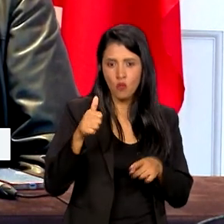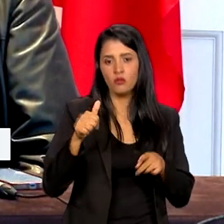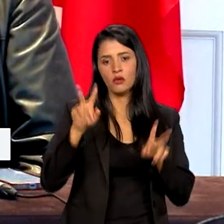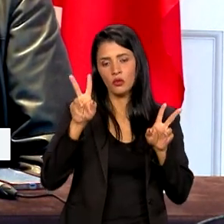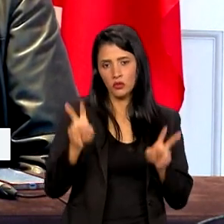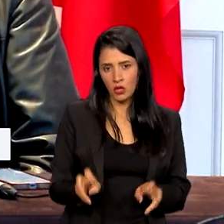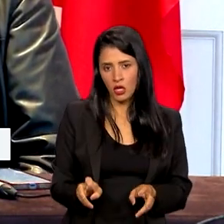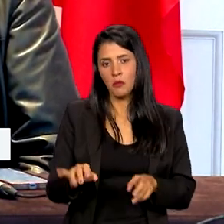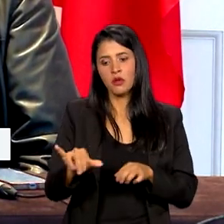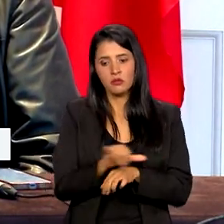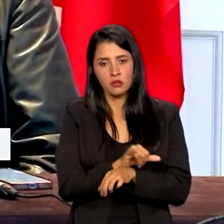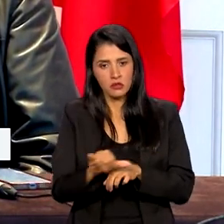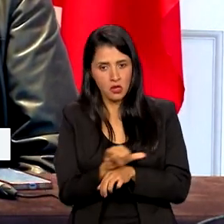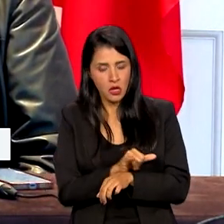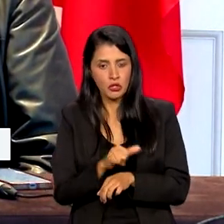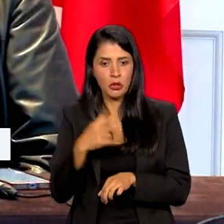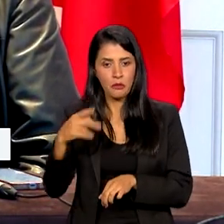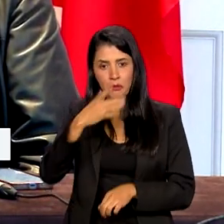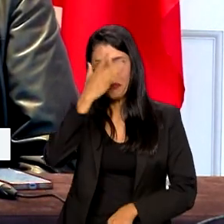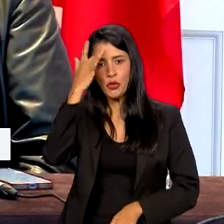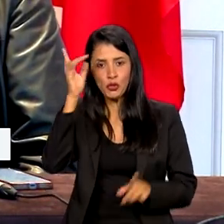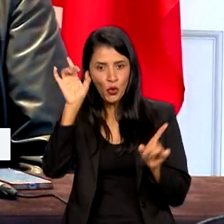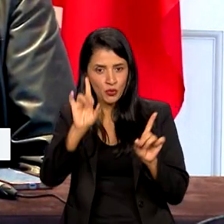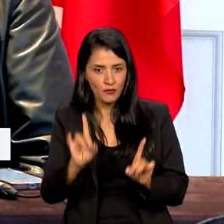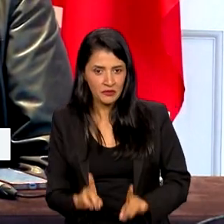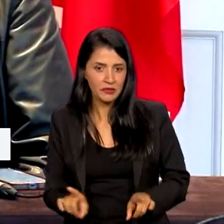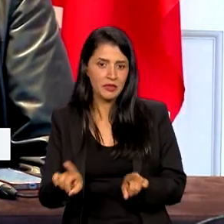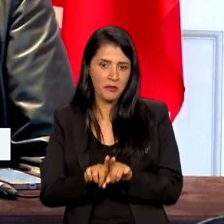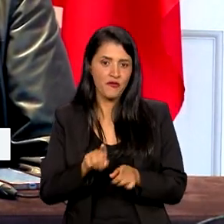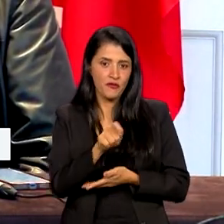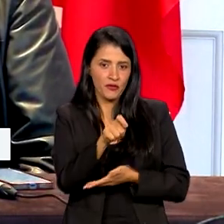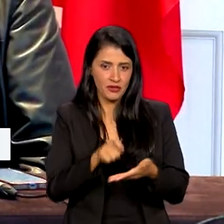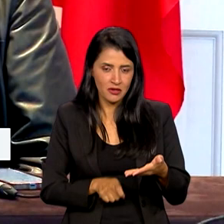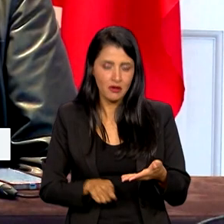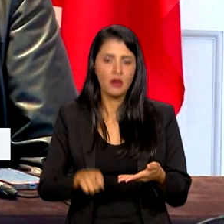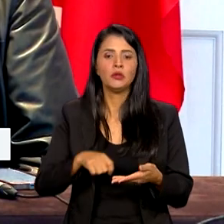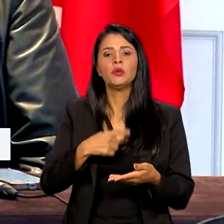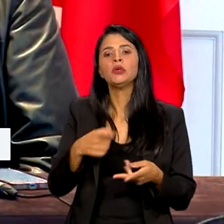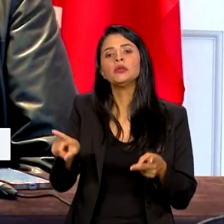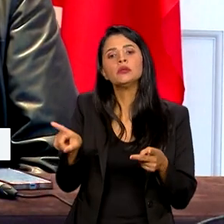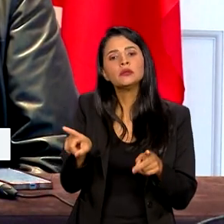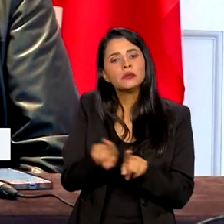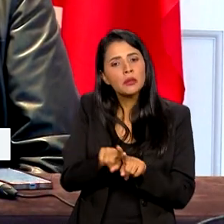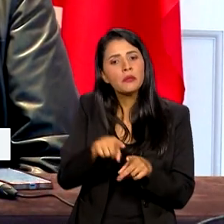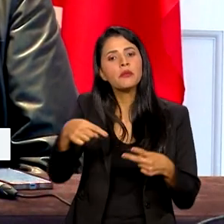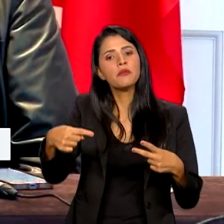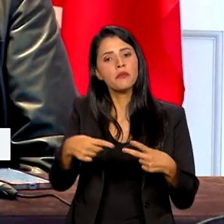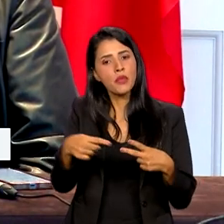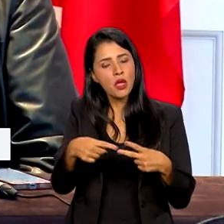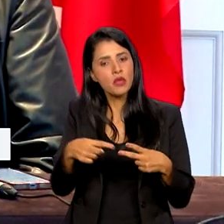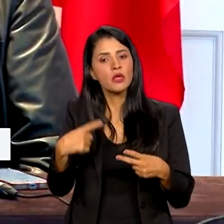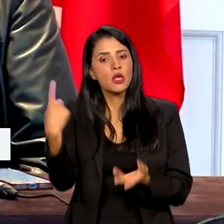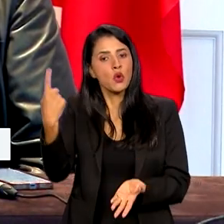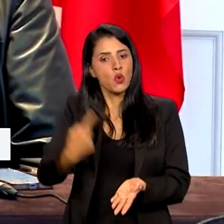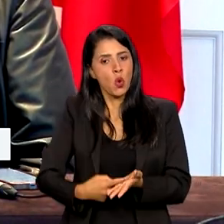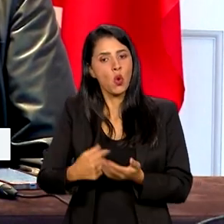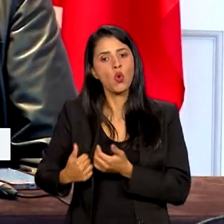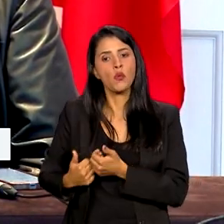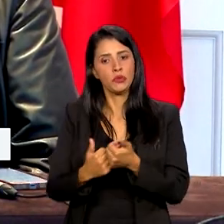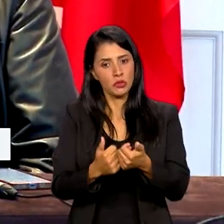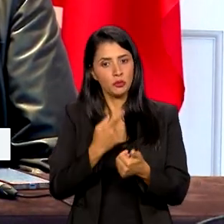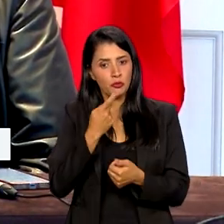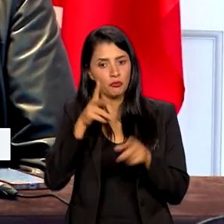de medidas para pessoas com deficiência, e também o acordo de cooperação para falar